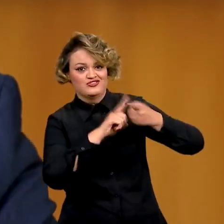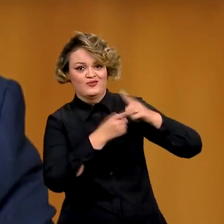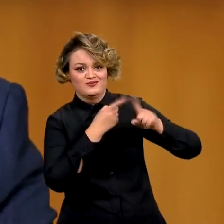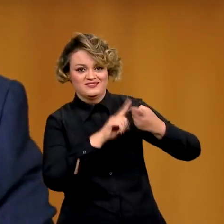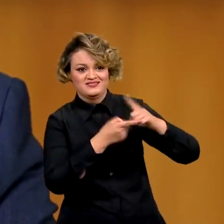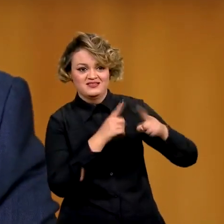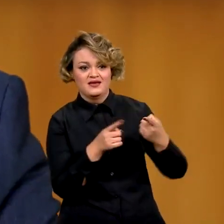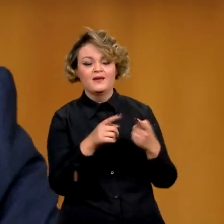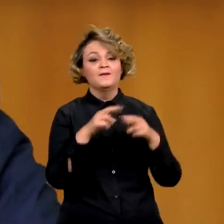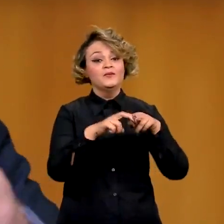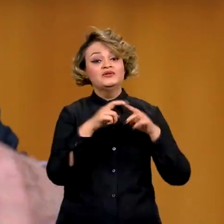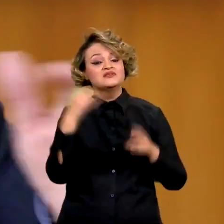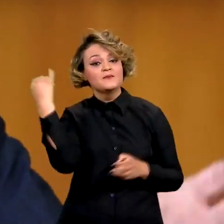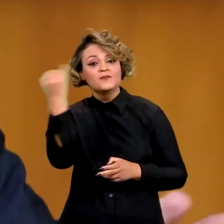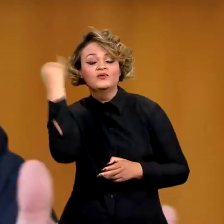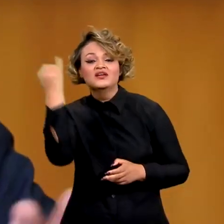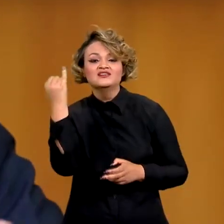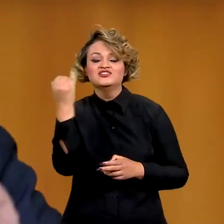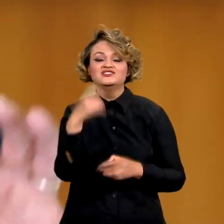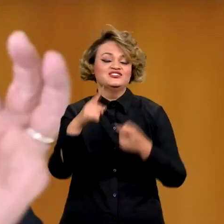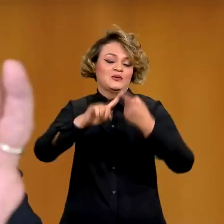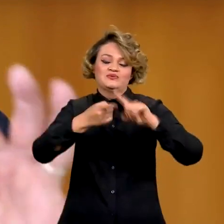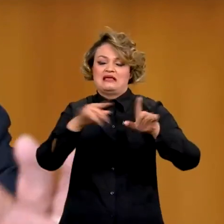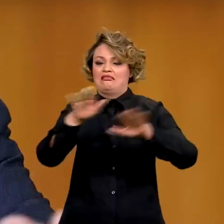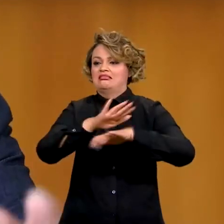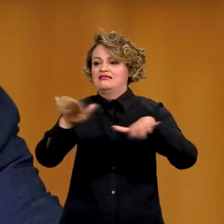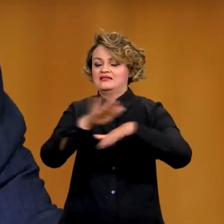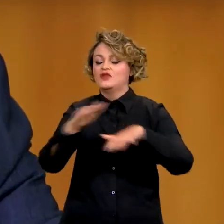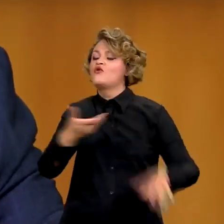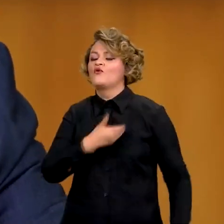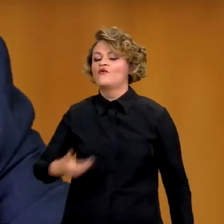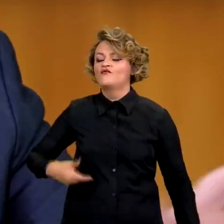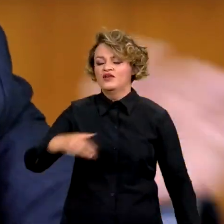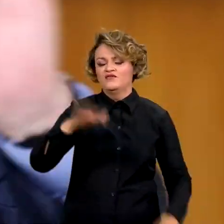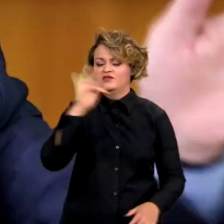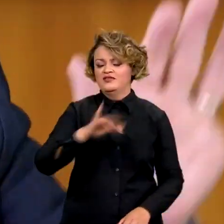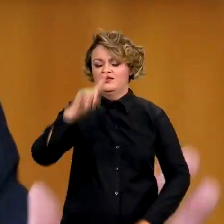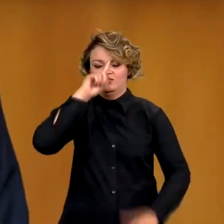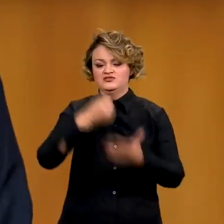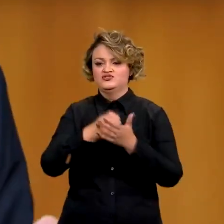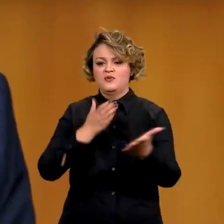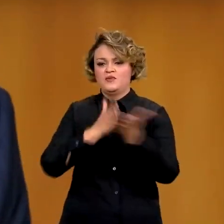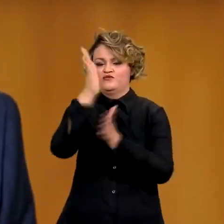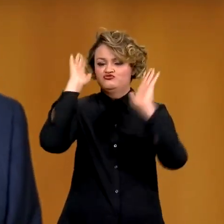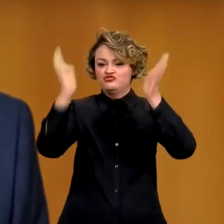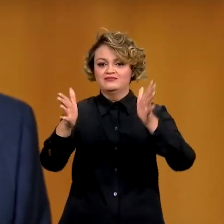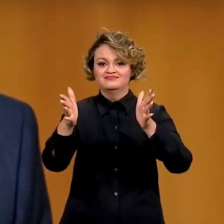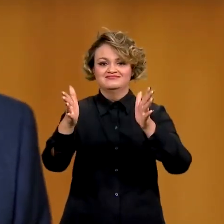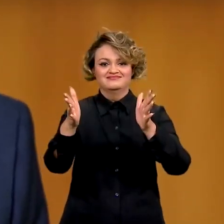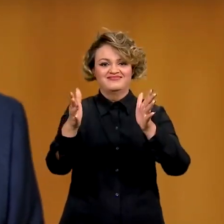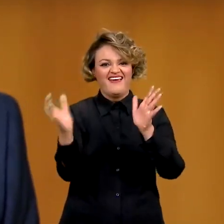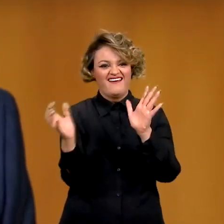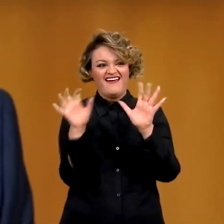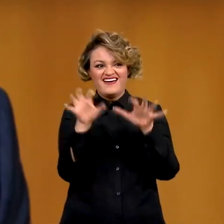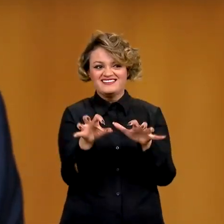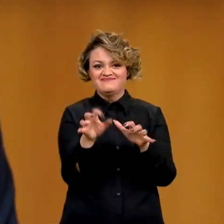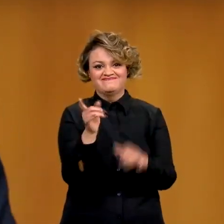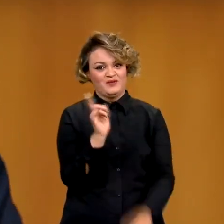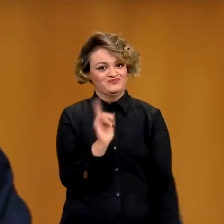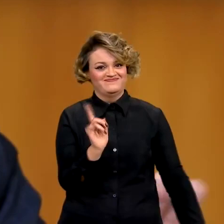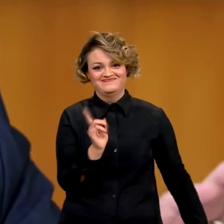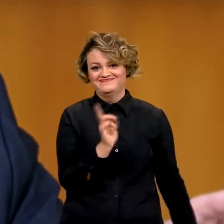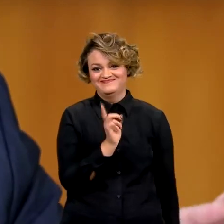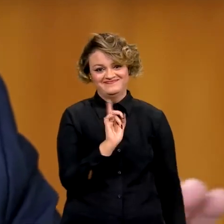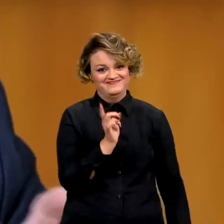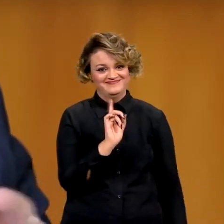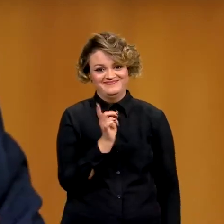seja seria importante que a gente não precisasse negociar ao governo fez uma Medida Provisória tá lá aprovada por unanimidade não é assim não é assim